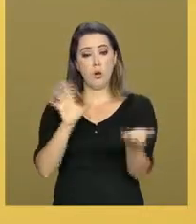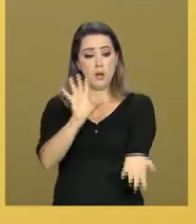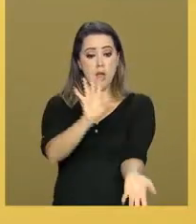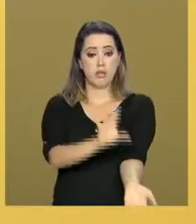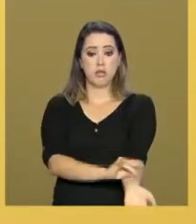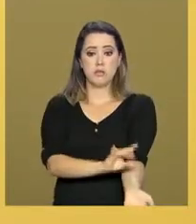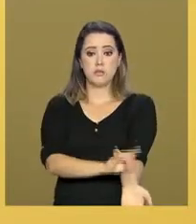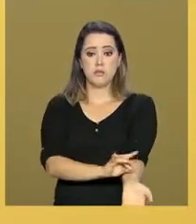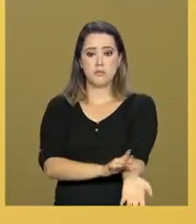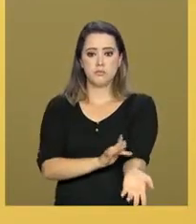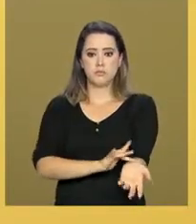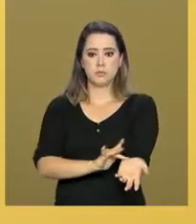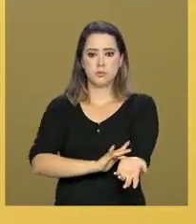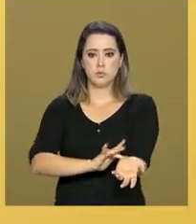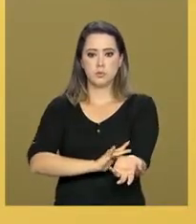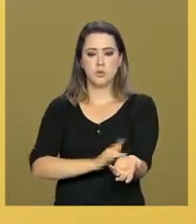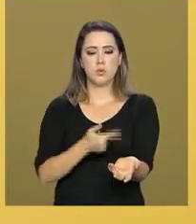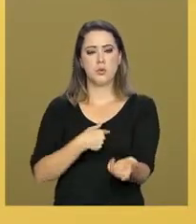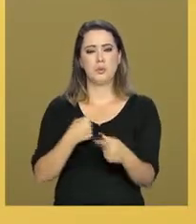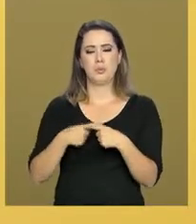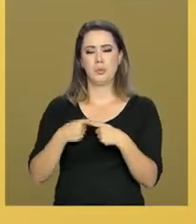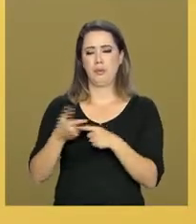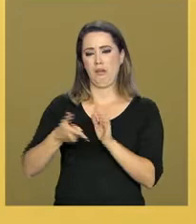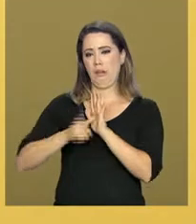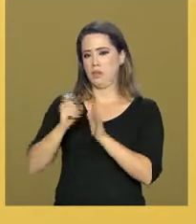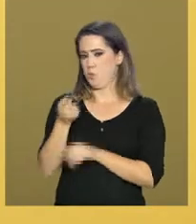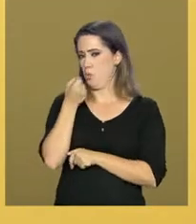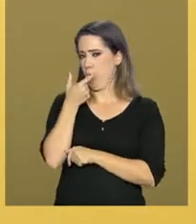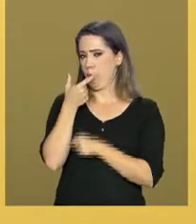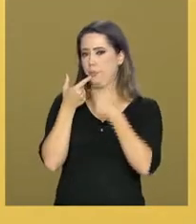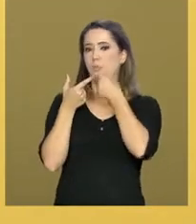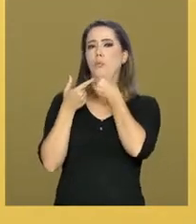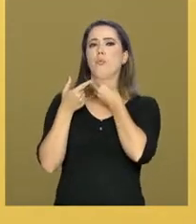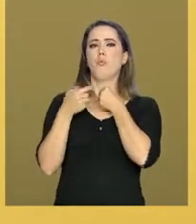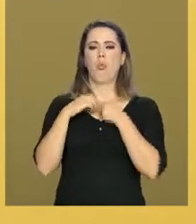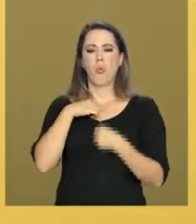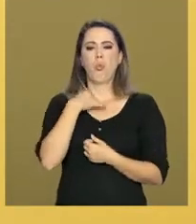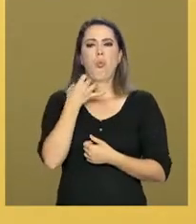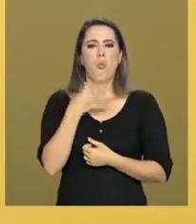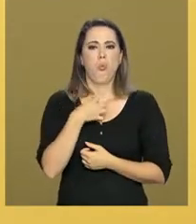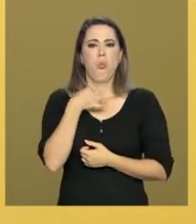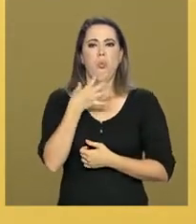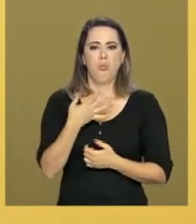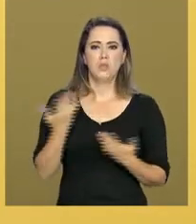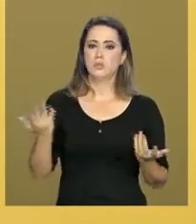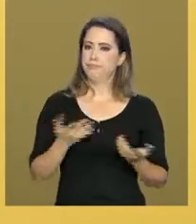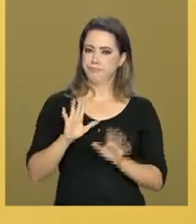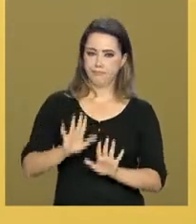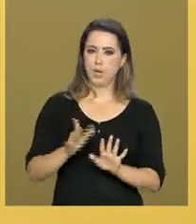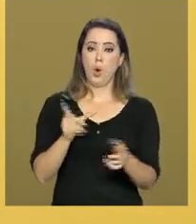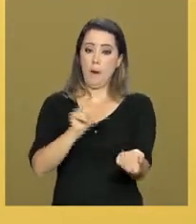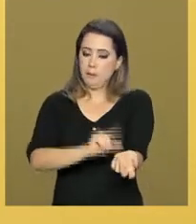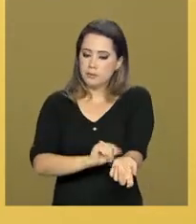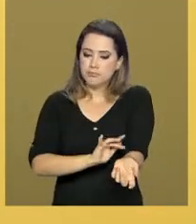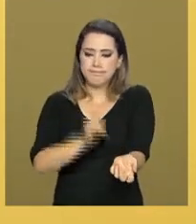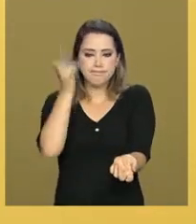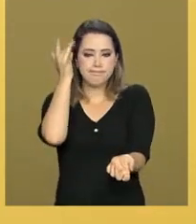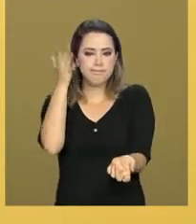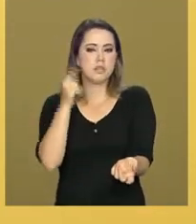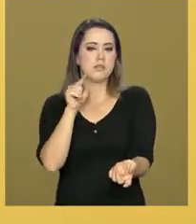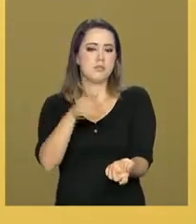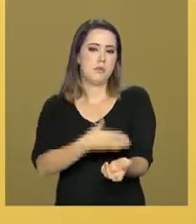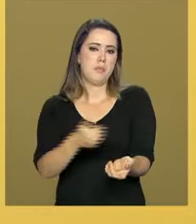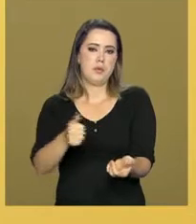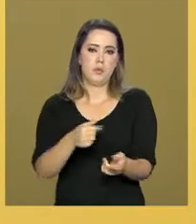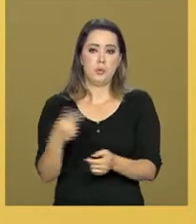evita muito enjôo que os pacientes estavam tendo e da outra classe também a memantina que